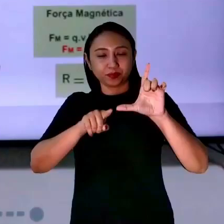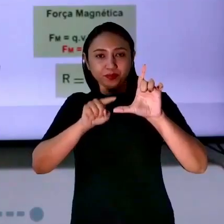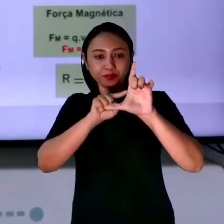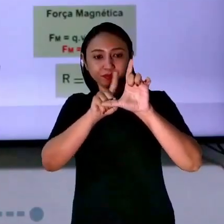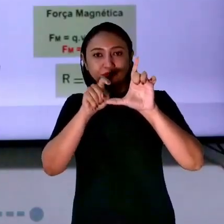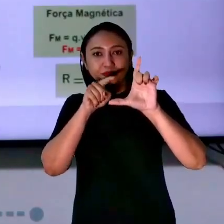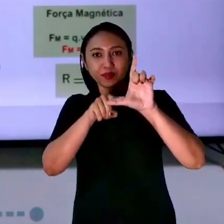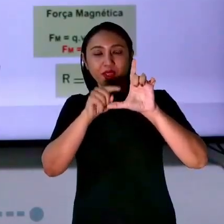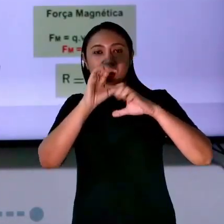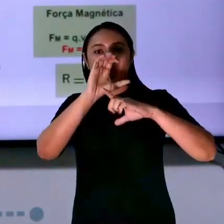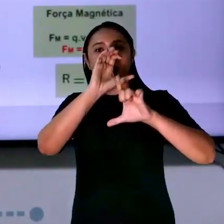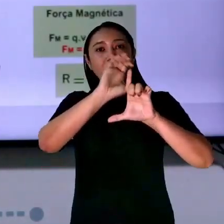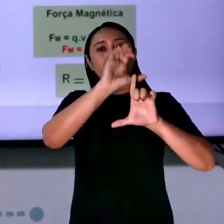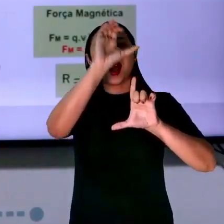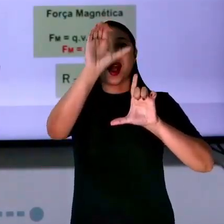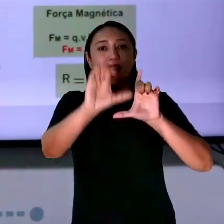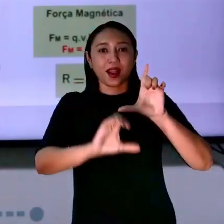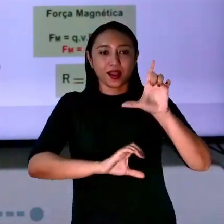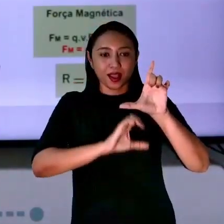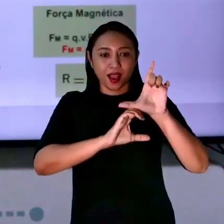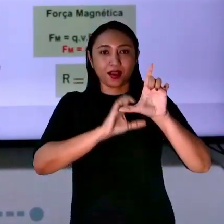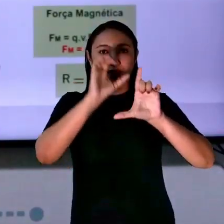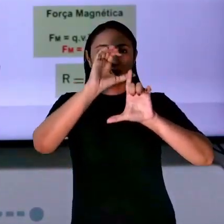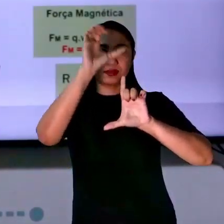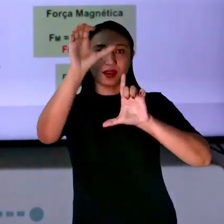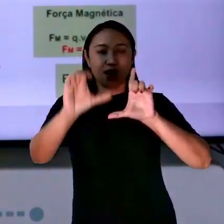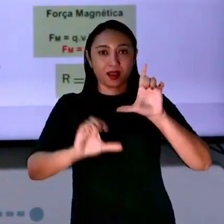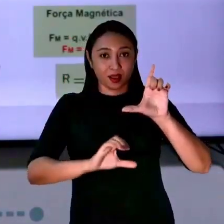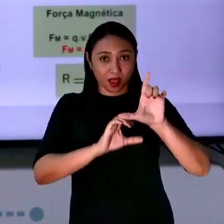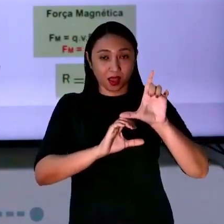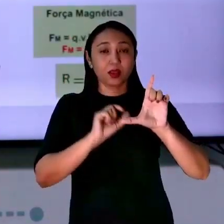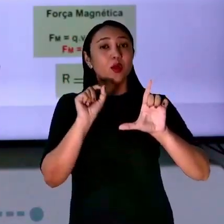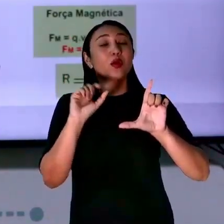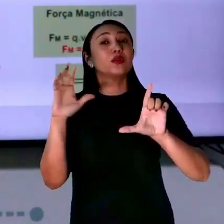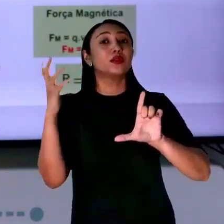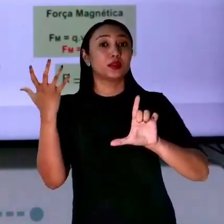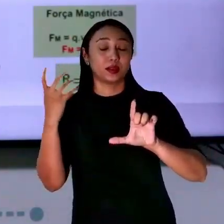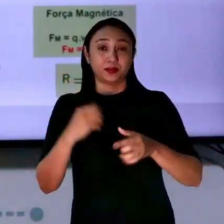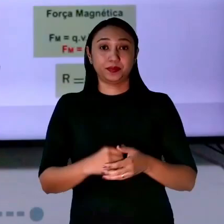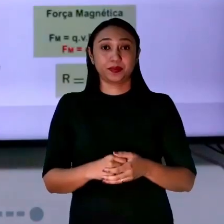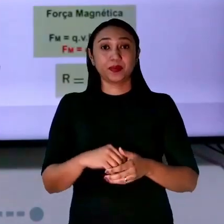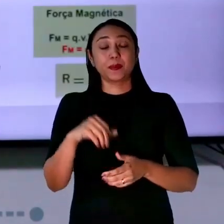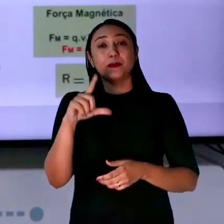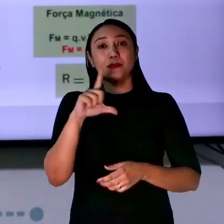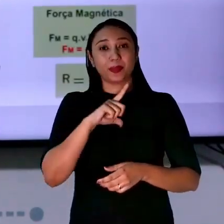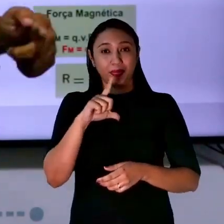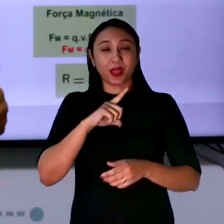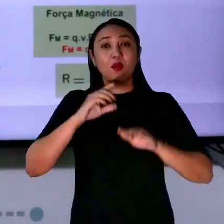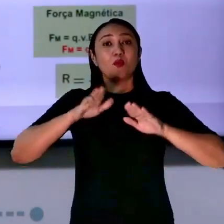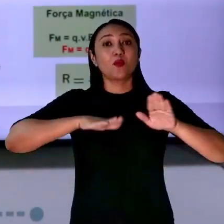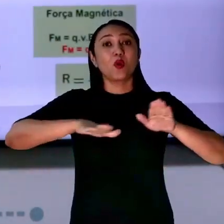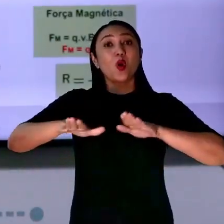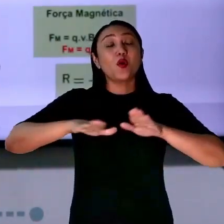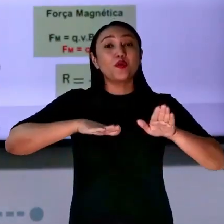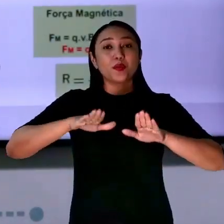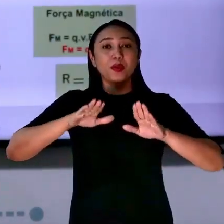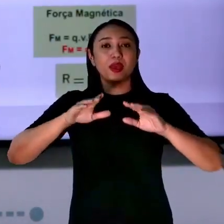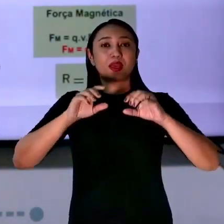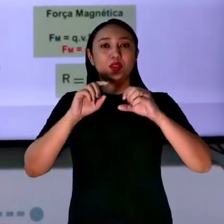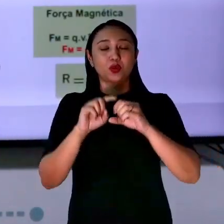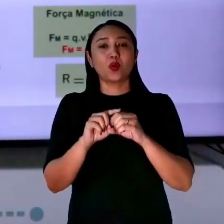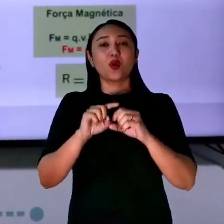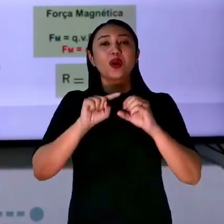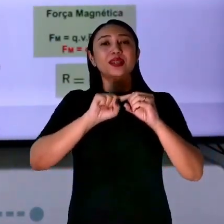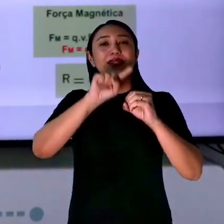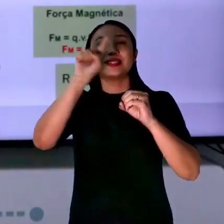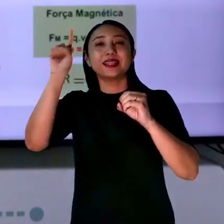de maneira perpendicular ao campo, ela tende a fazer um movimento circular